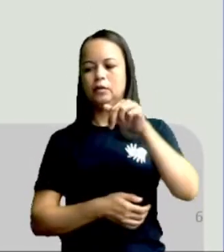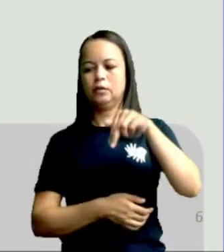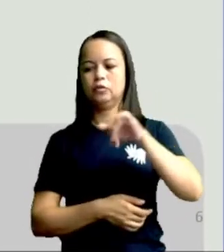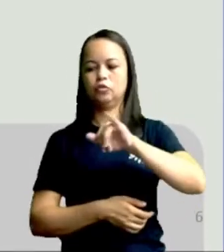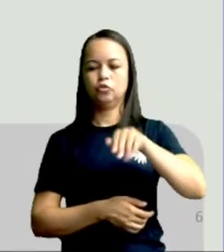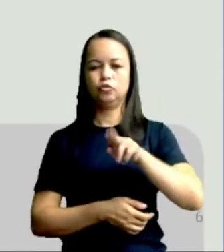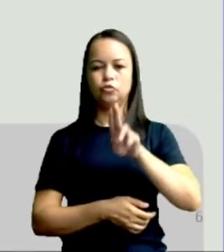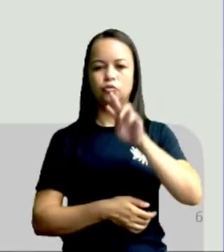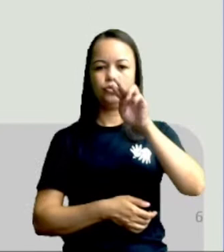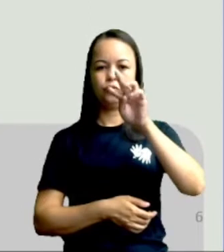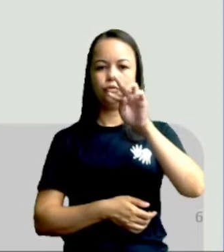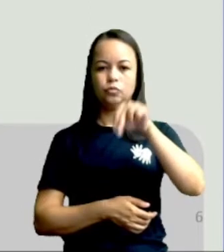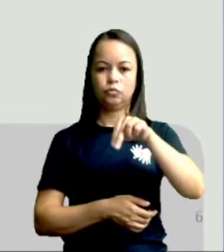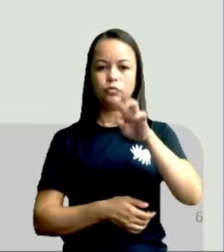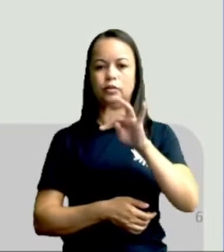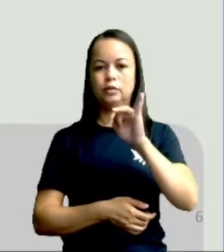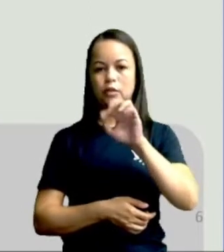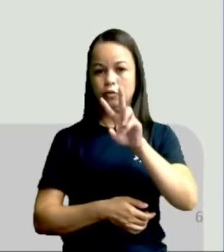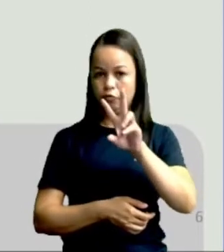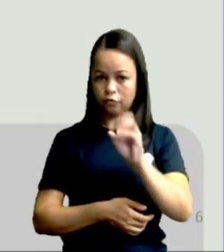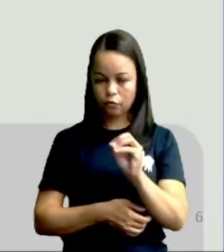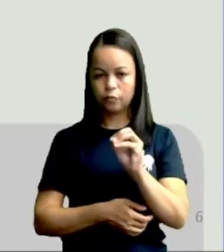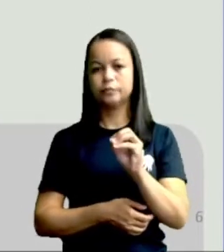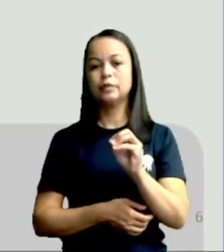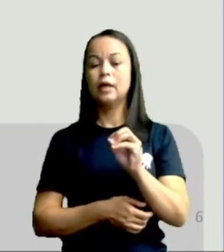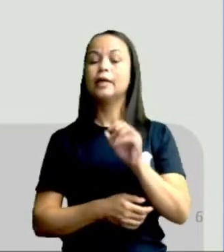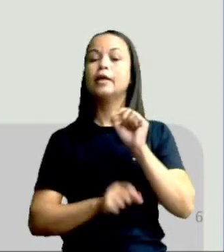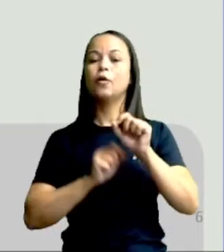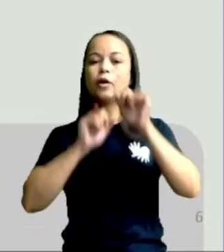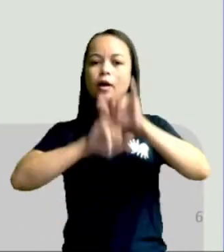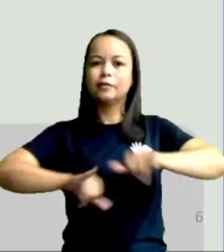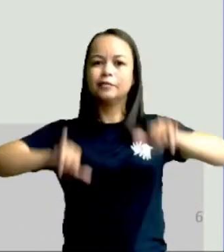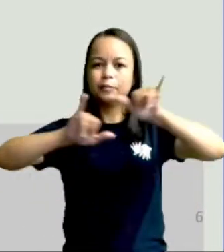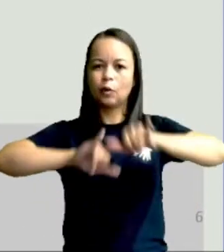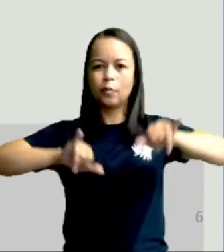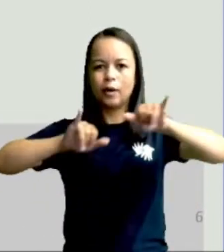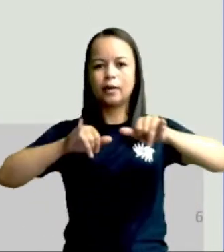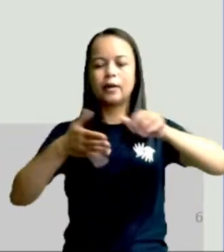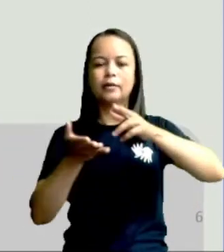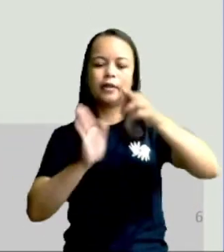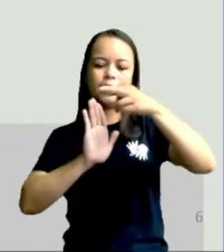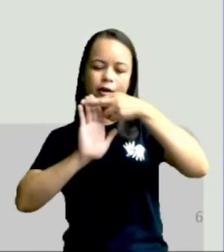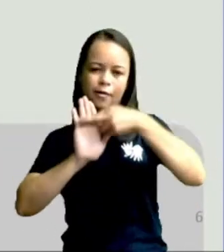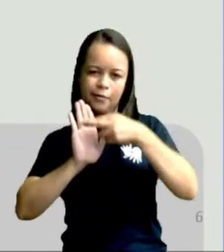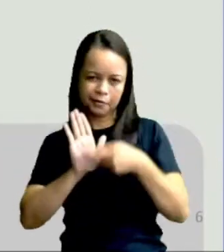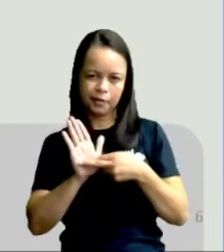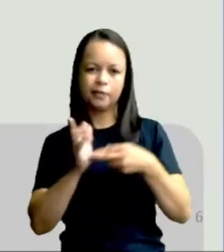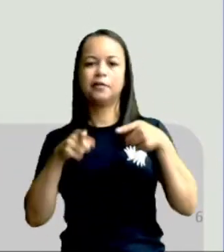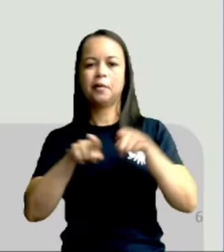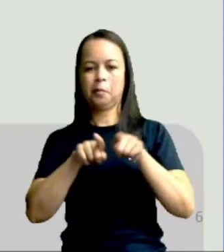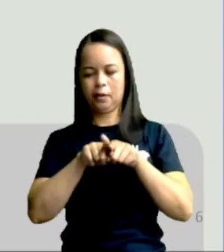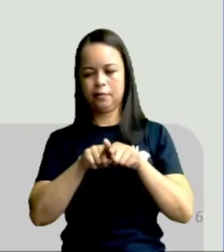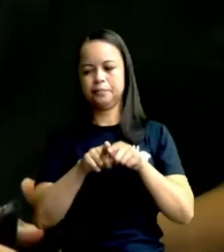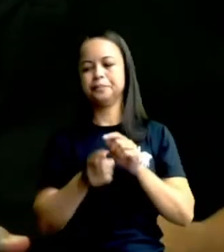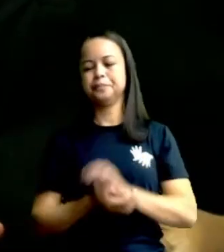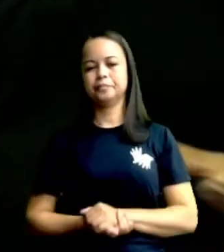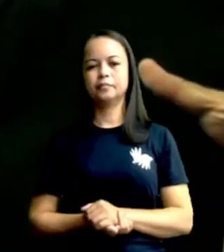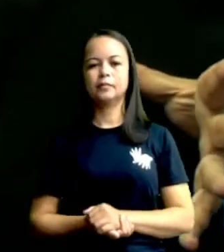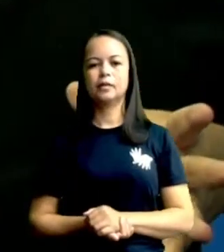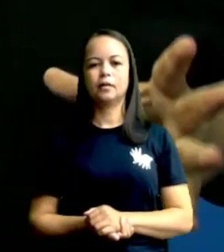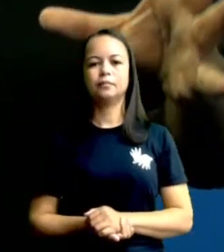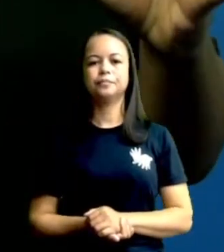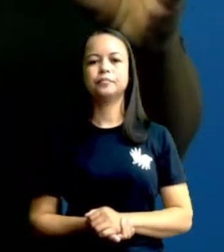injuntivo, que é o manual de instruções, a propaganda e a receita, tá bom, gente? Volta aqui para